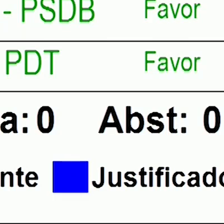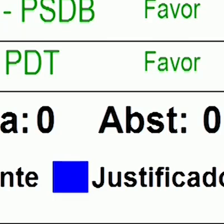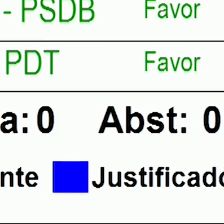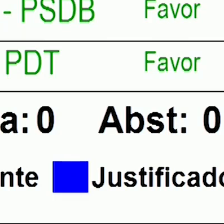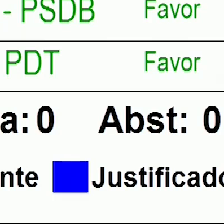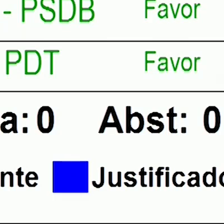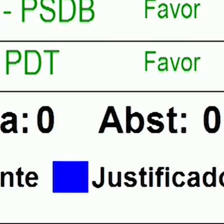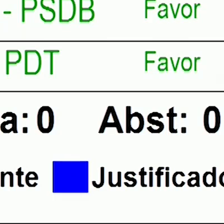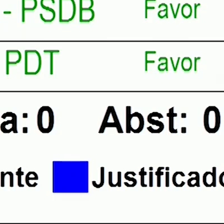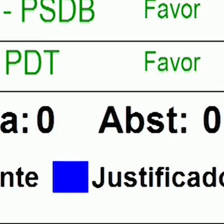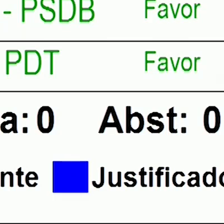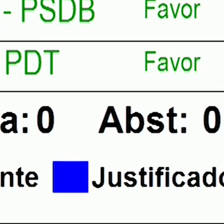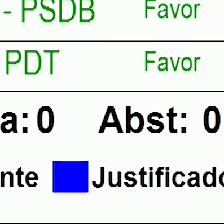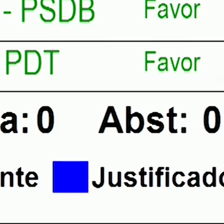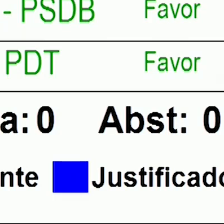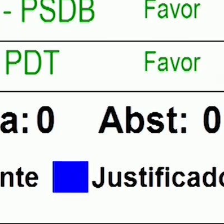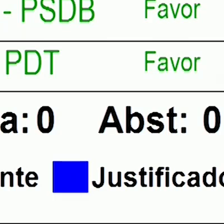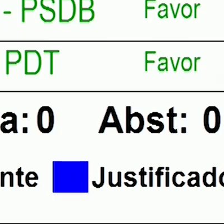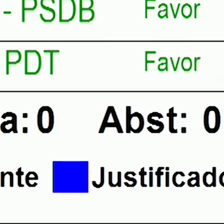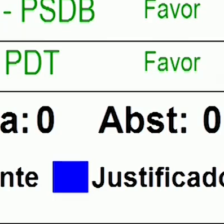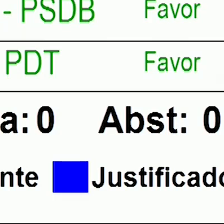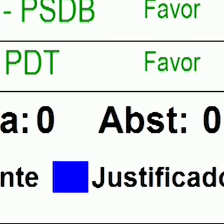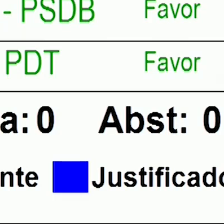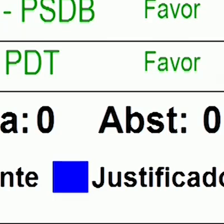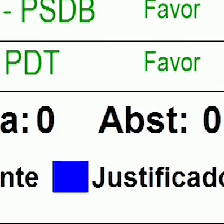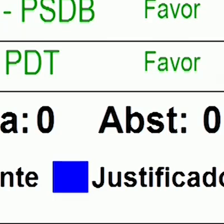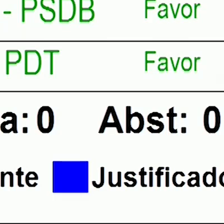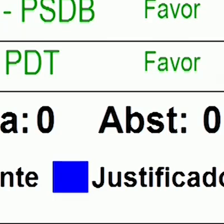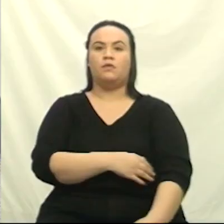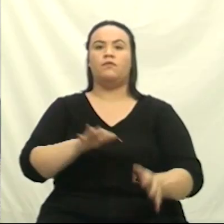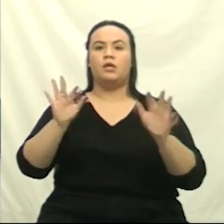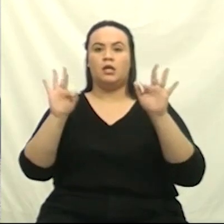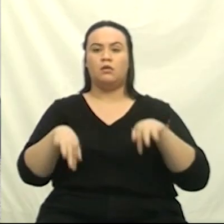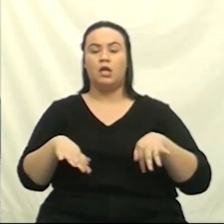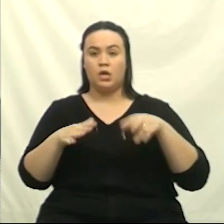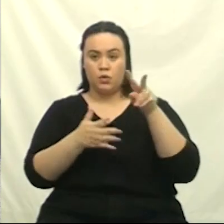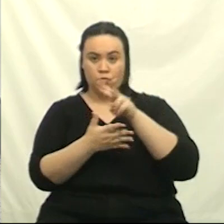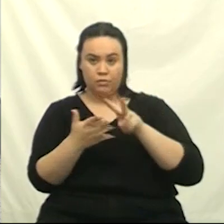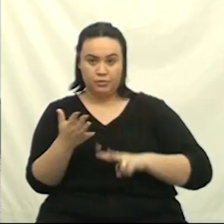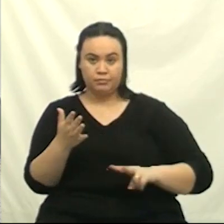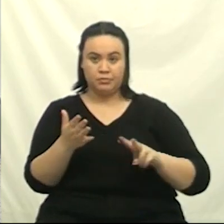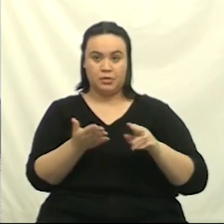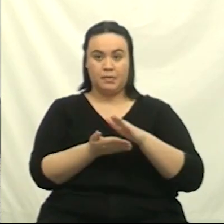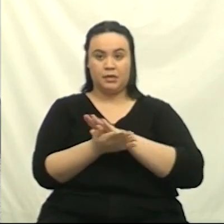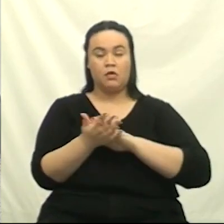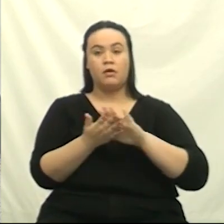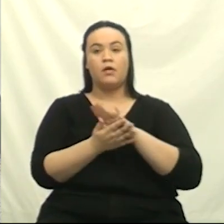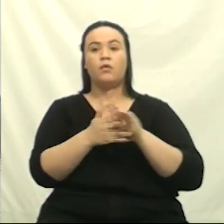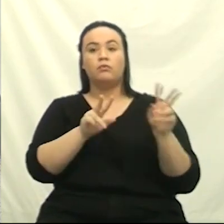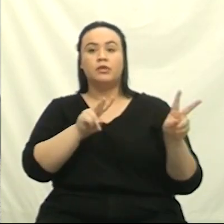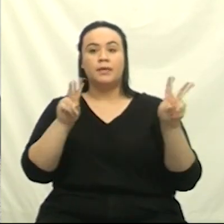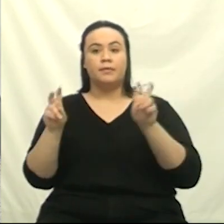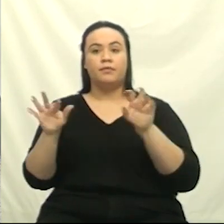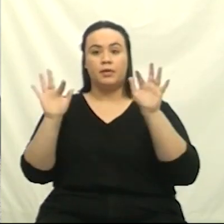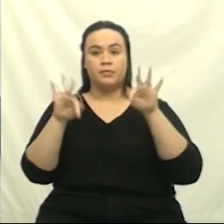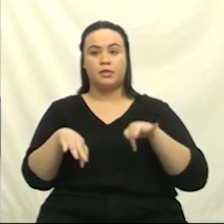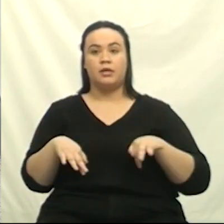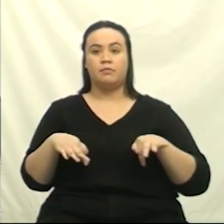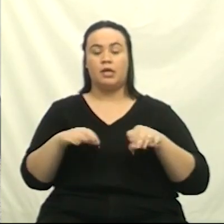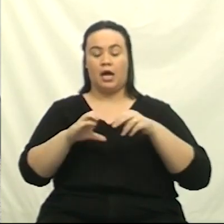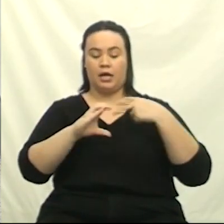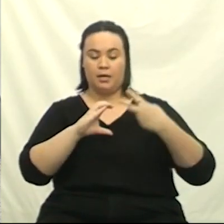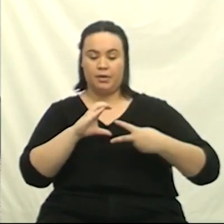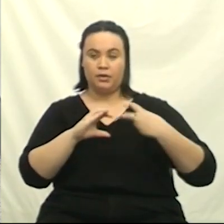o projeto foi aprovado por unanimidade terminada a ordem do dia e não havendo mais nada a tratar encerramos os trabalhos da